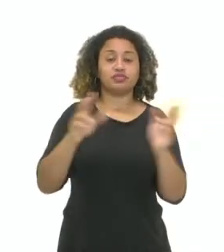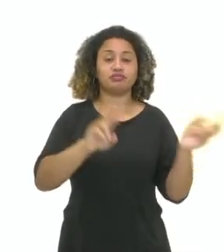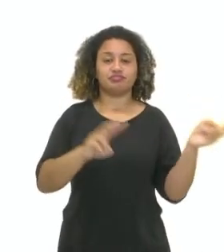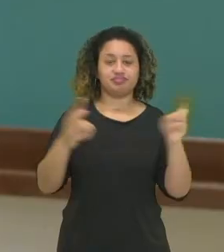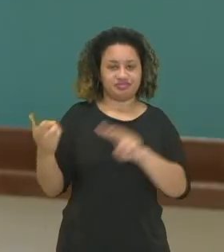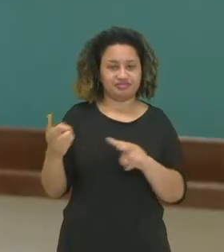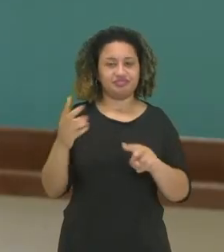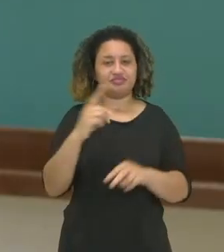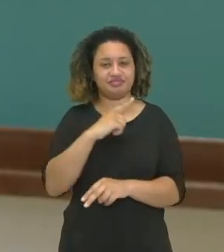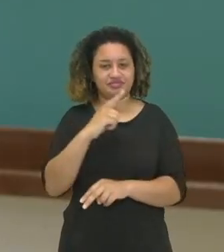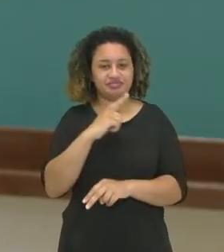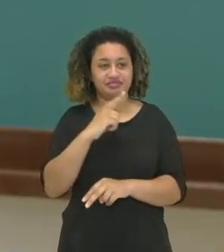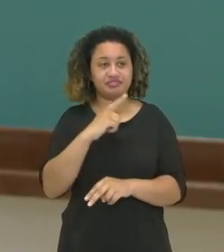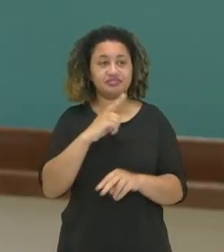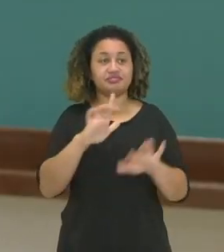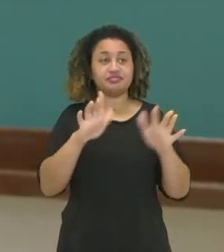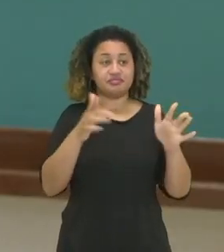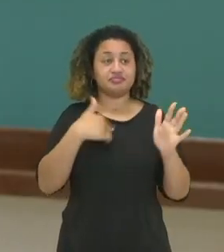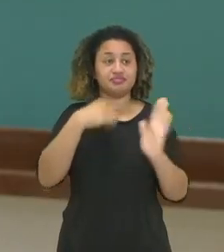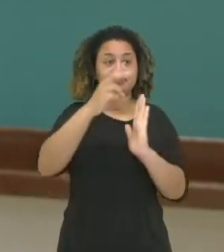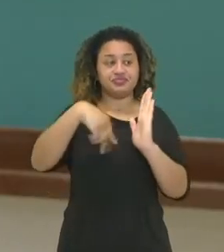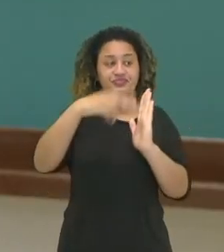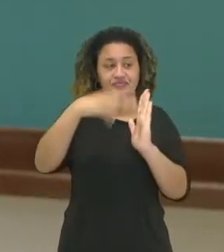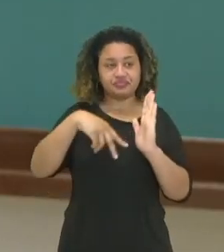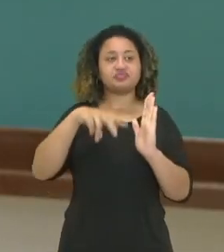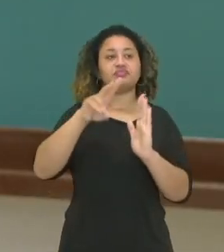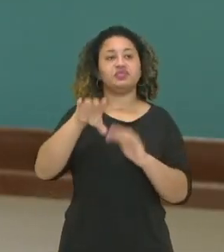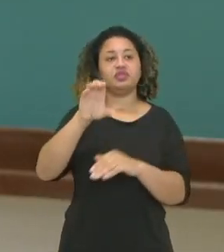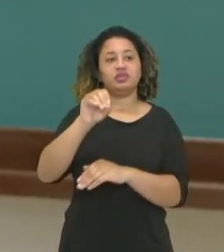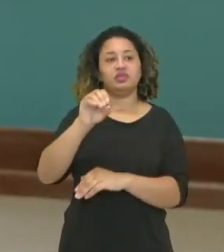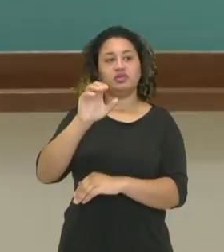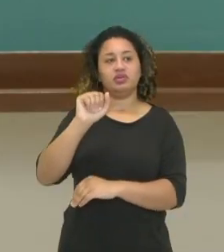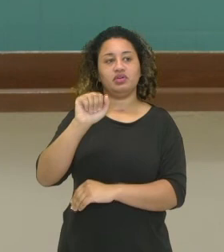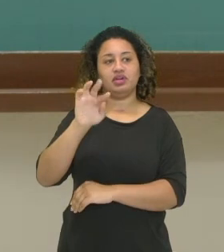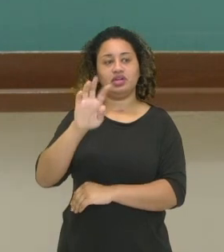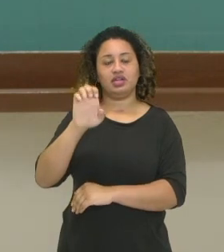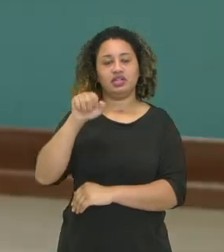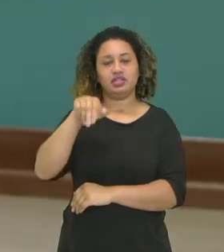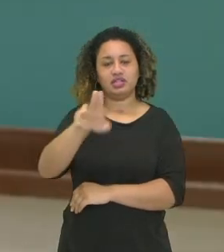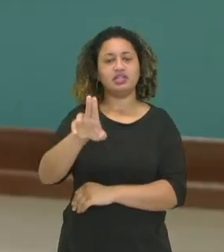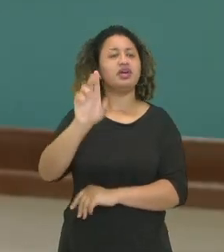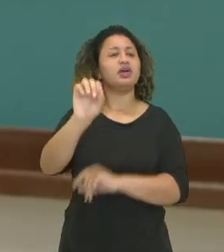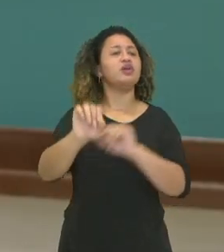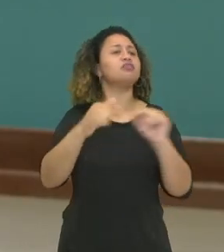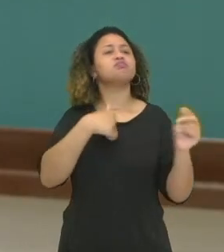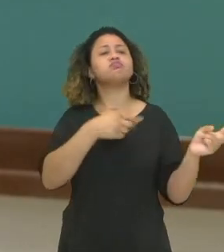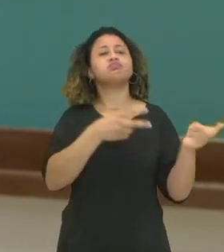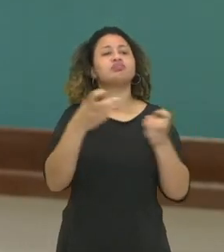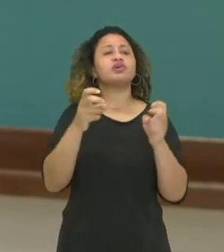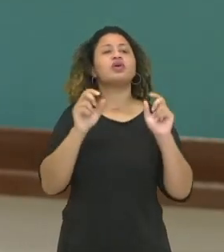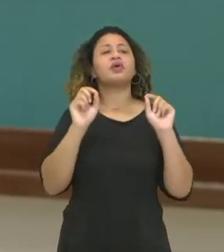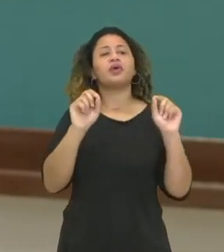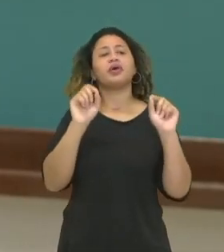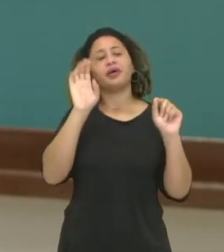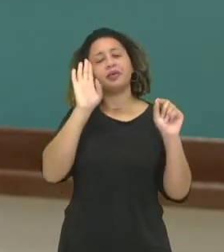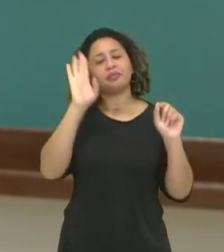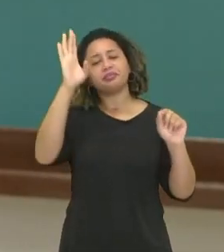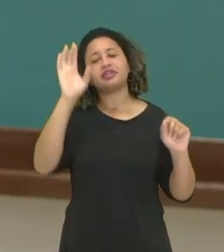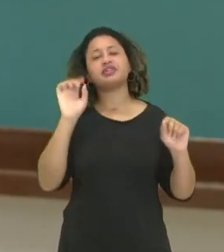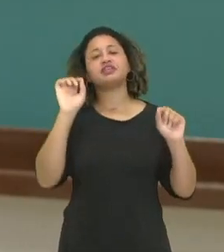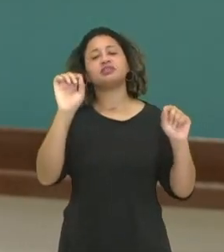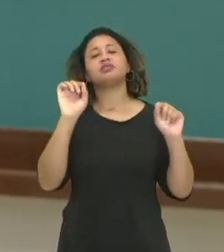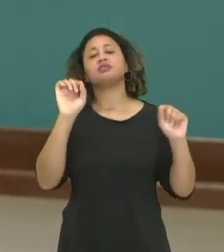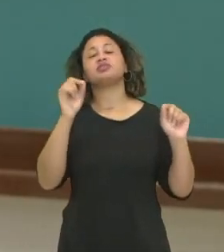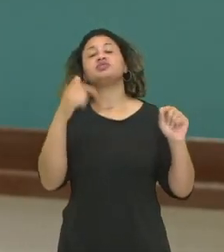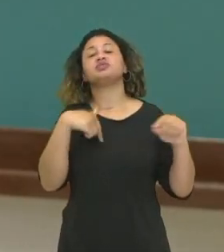transição. Então, ao ler o Ateneu de Raul Pompeia, o que a gente nota aqui, ó, principalmente